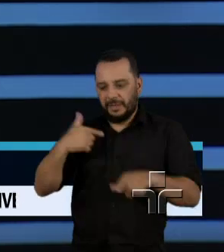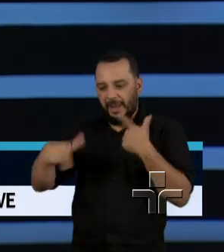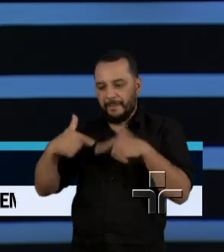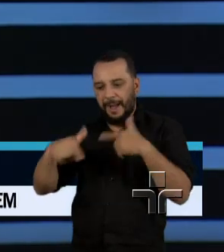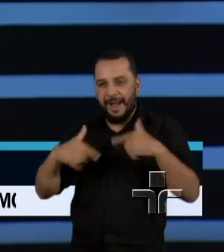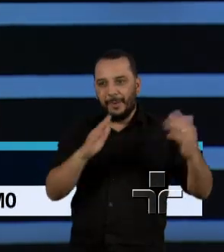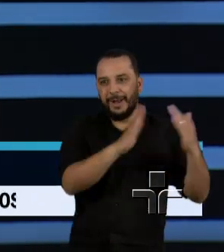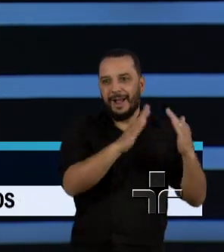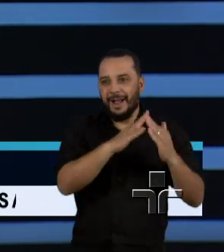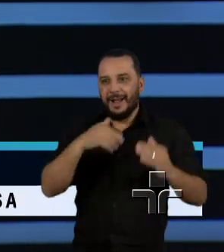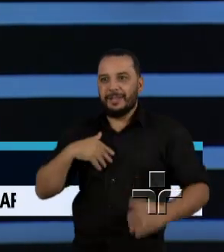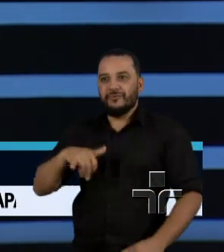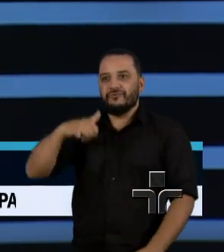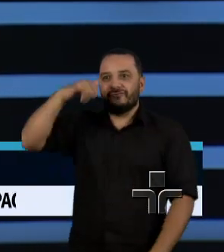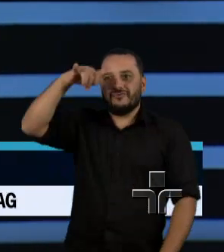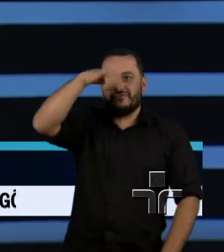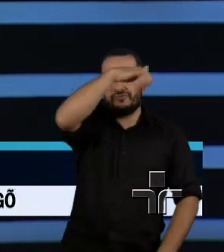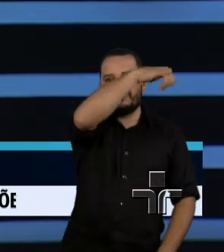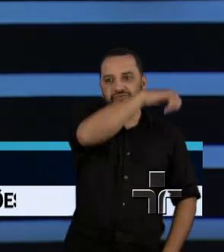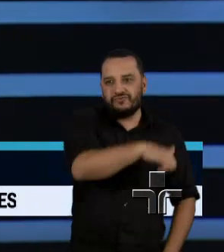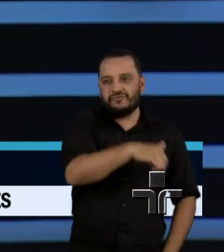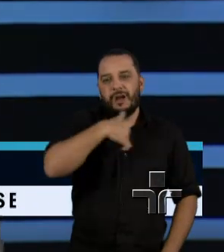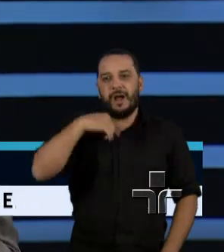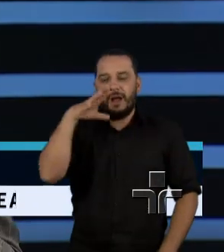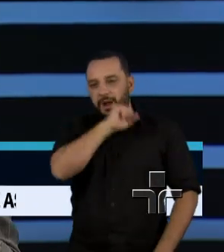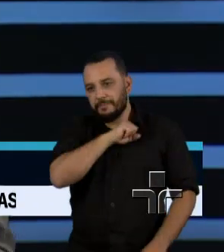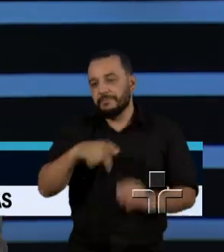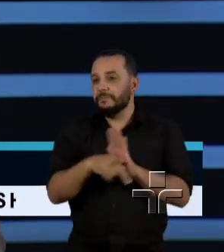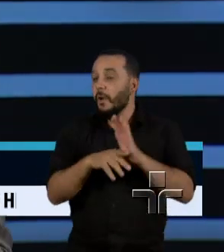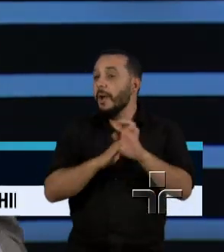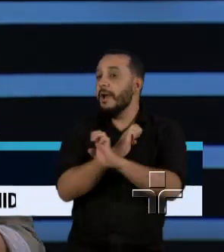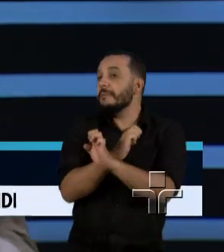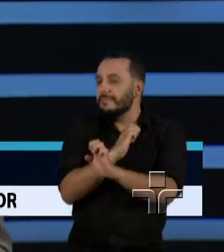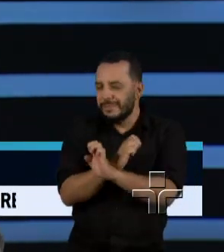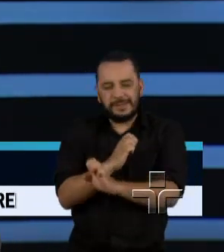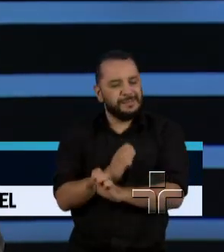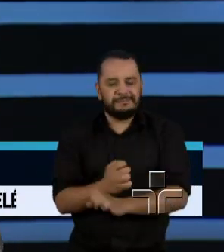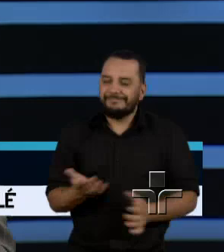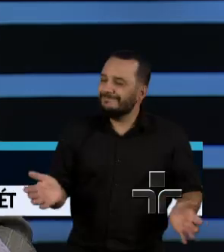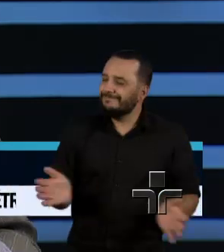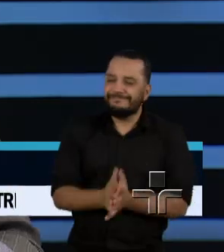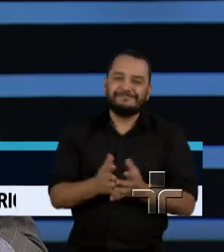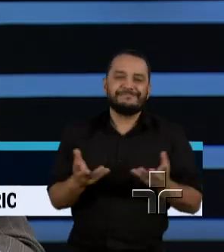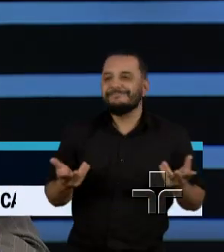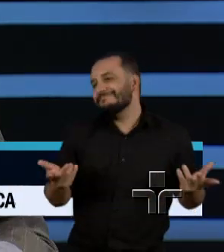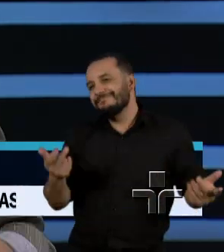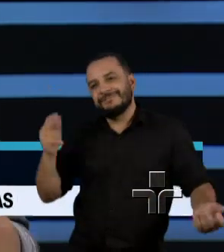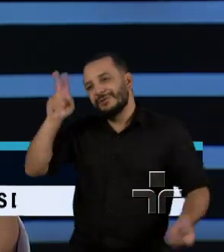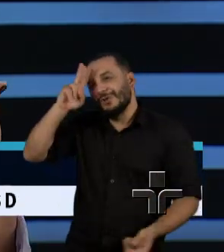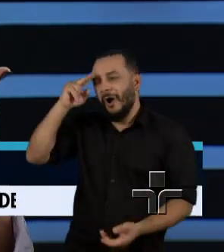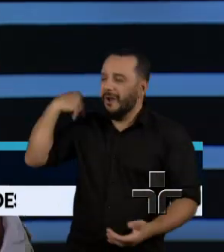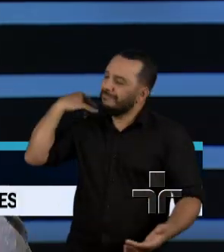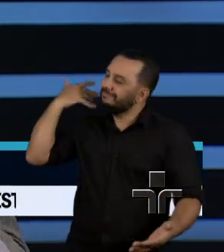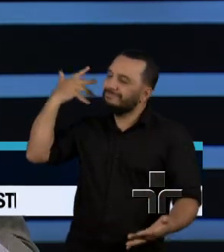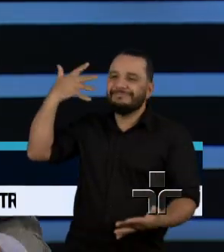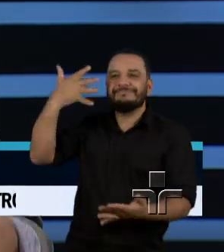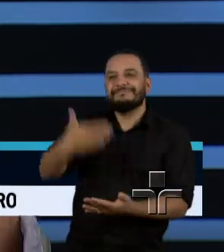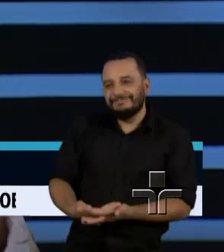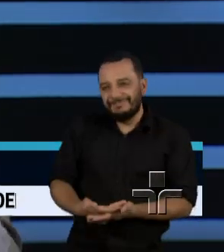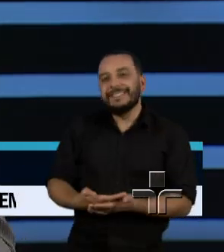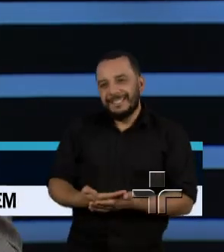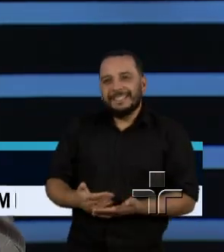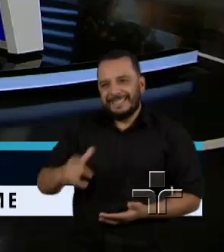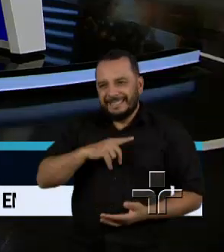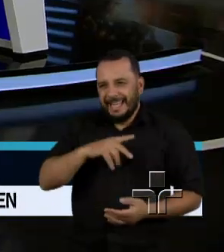fato, a Embraer, e essa fase dela, é sempre, né, na história da Embraer, a história dela de aparecer